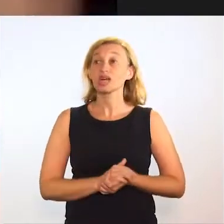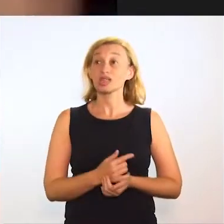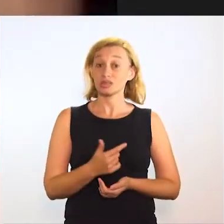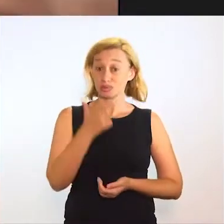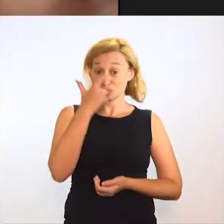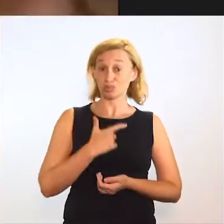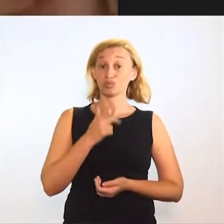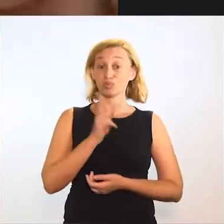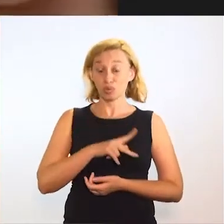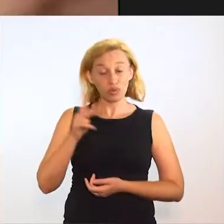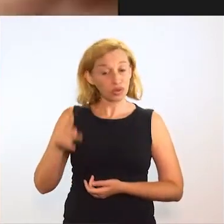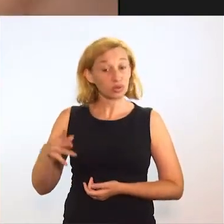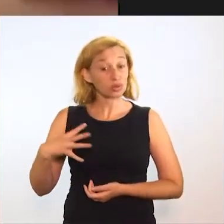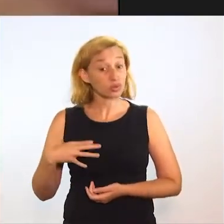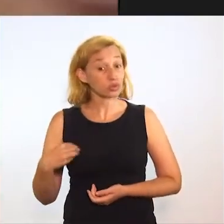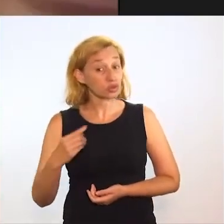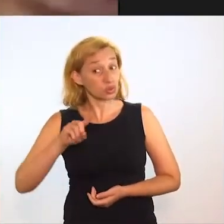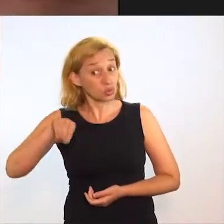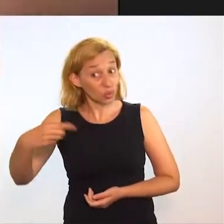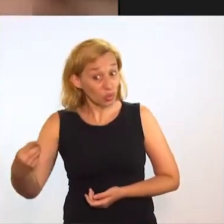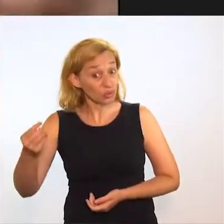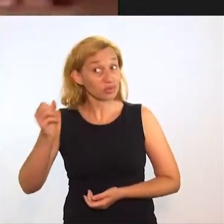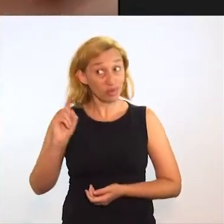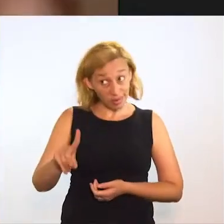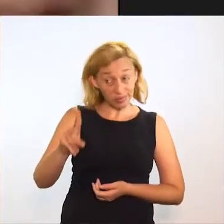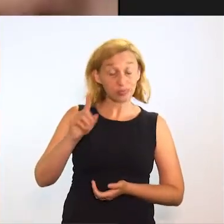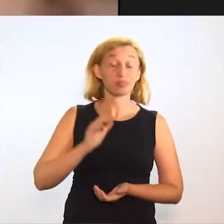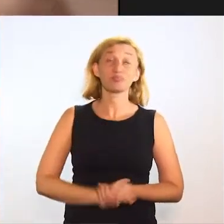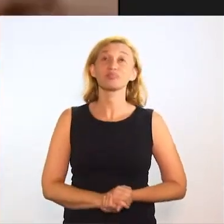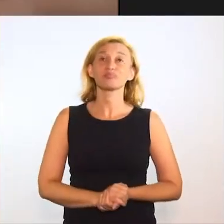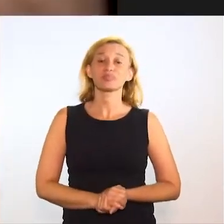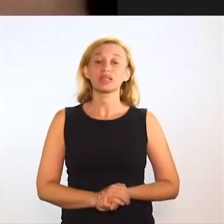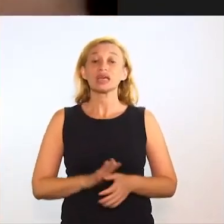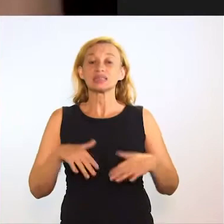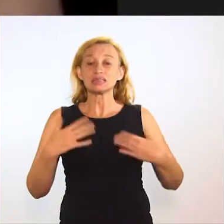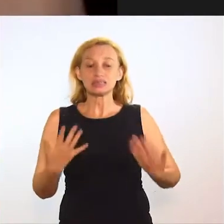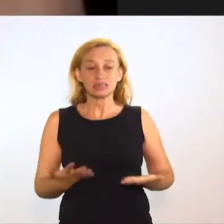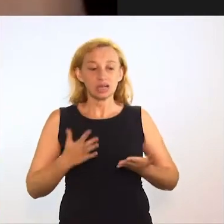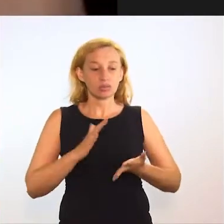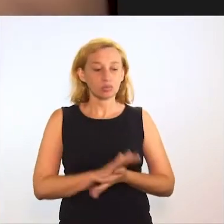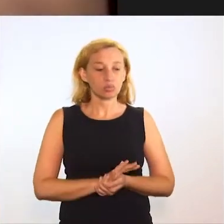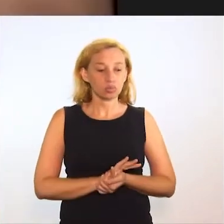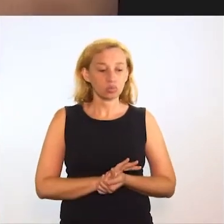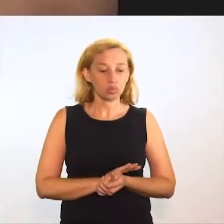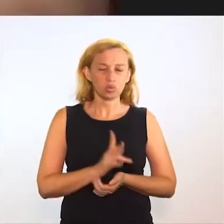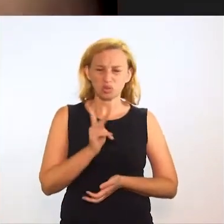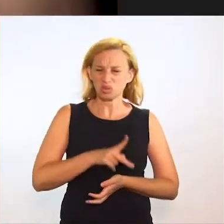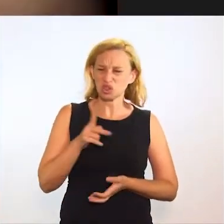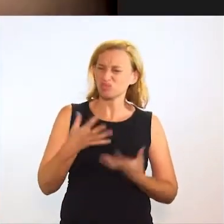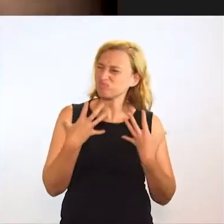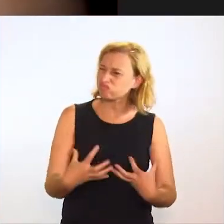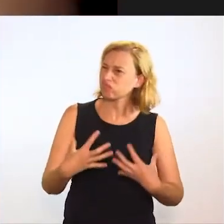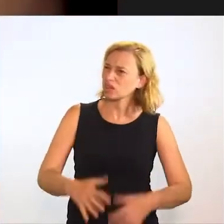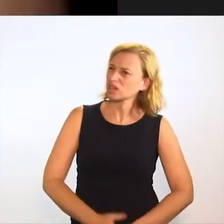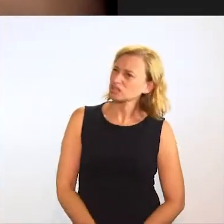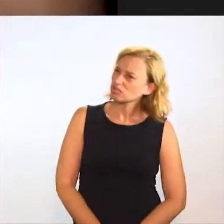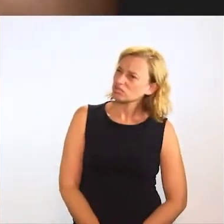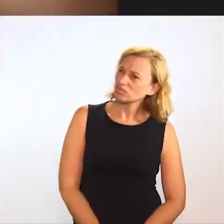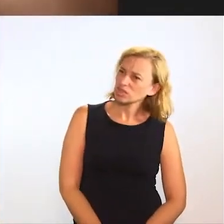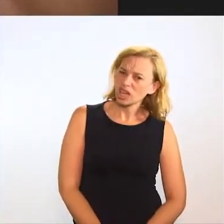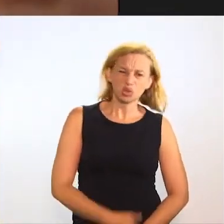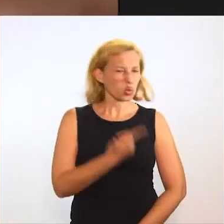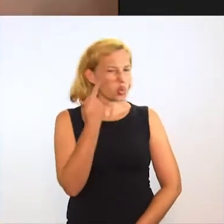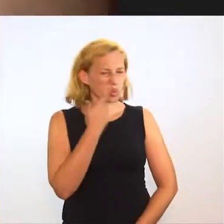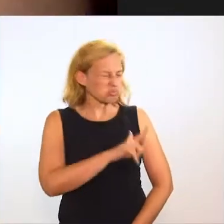e enquanto professora dos filhos dos outros, né? Então, assim, o professor é